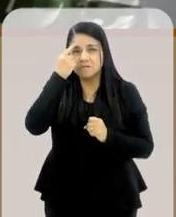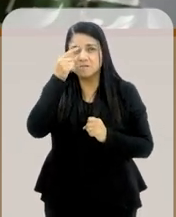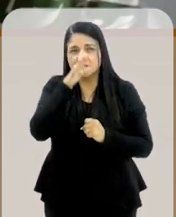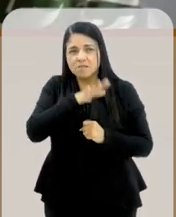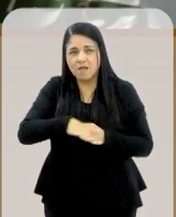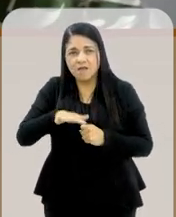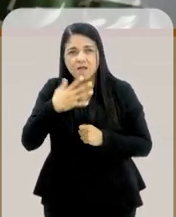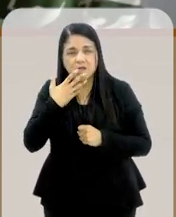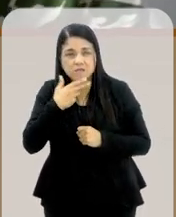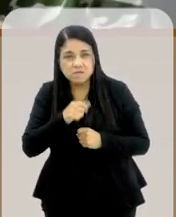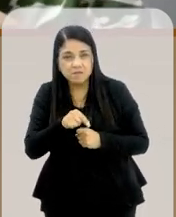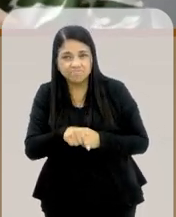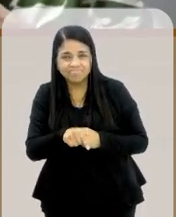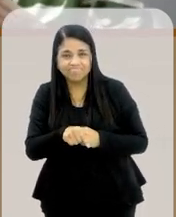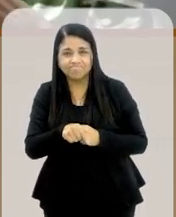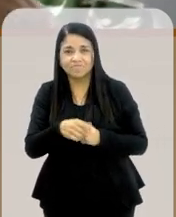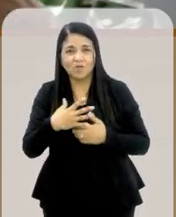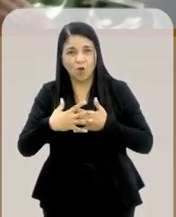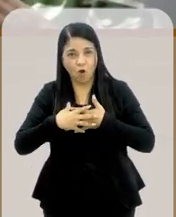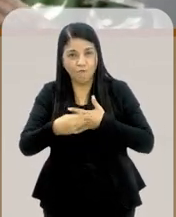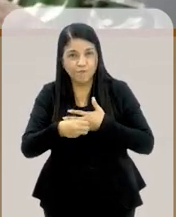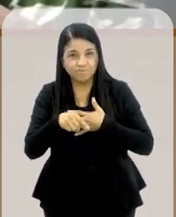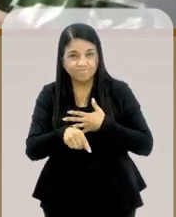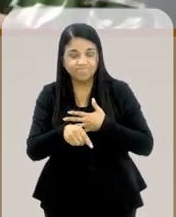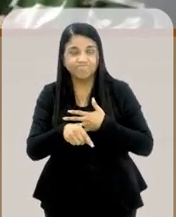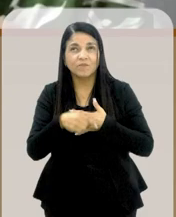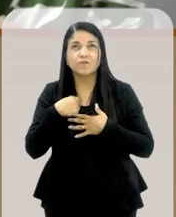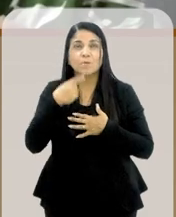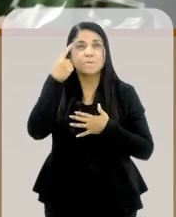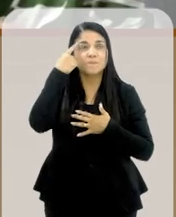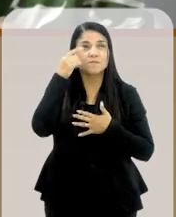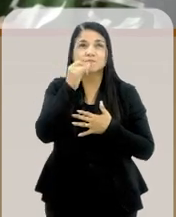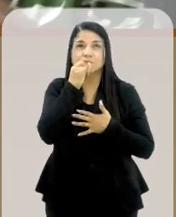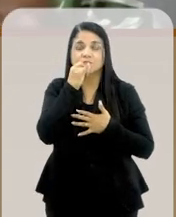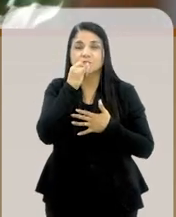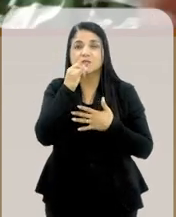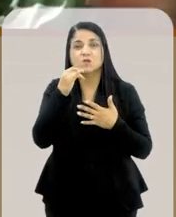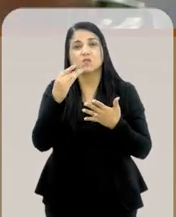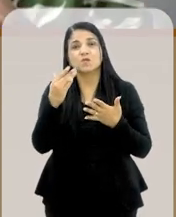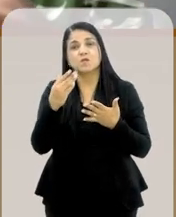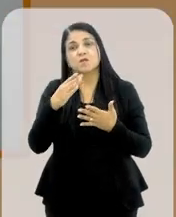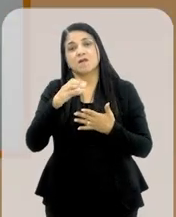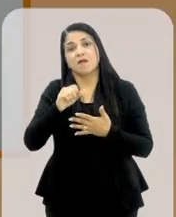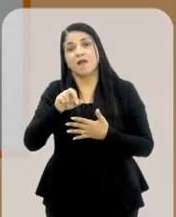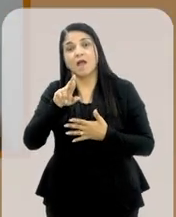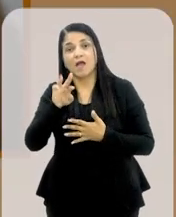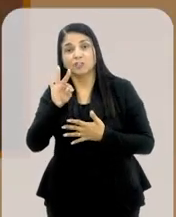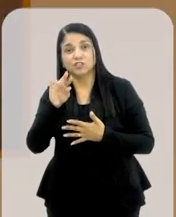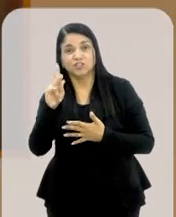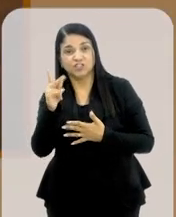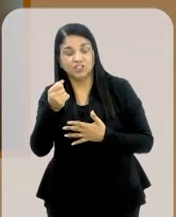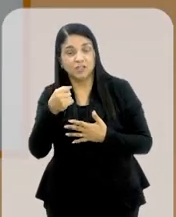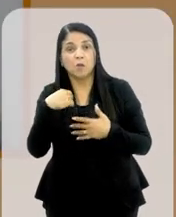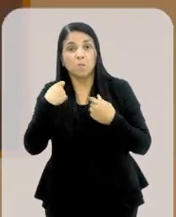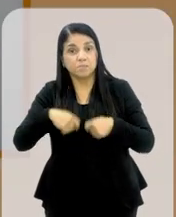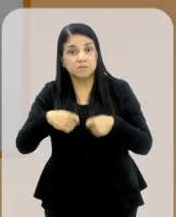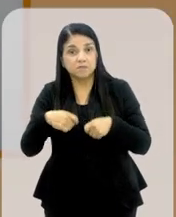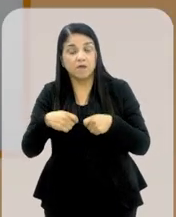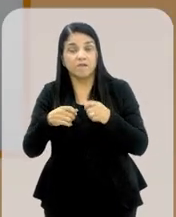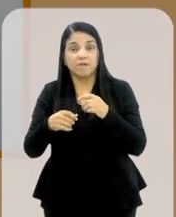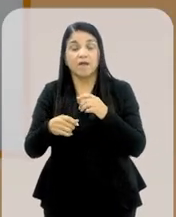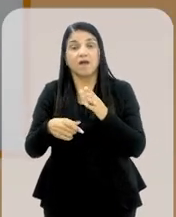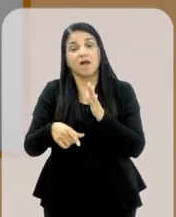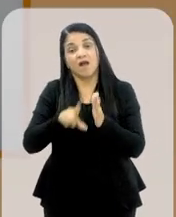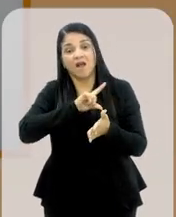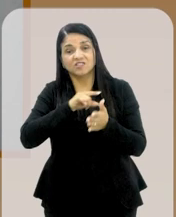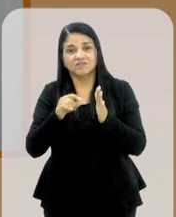penso, entendeu? Que eu fico assim, por exemplo, a Prateleira Maria da Penha precisava, porque desde quando a